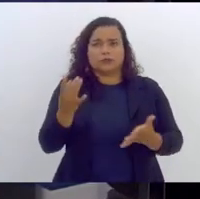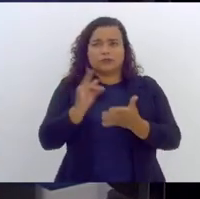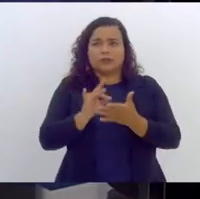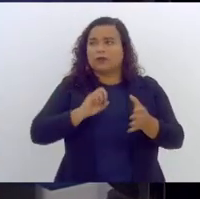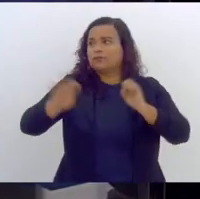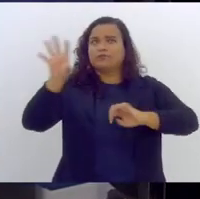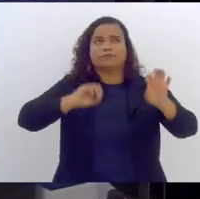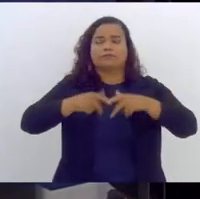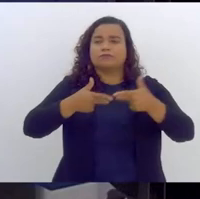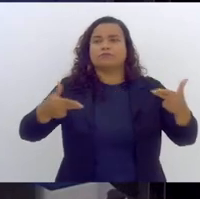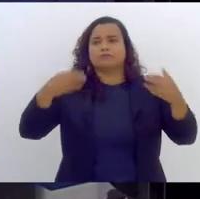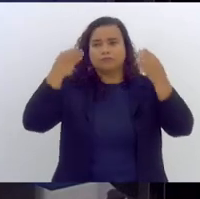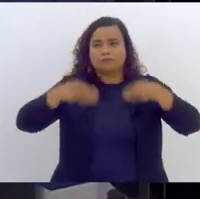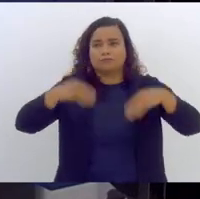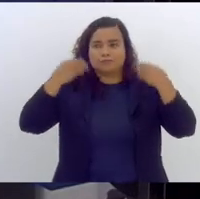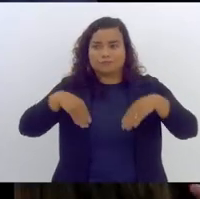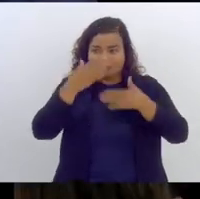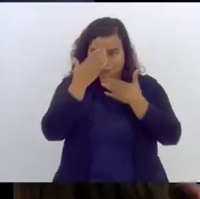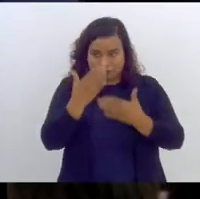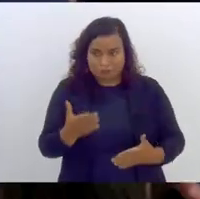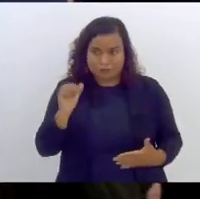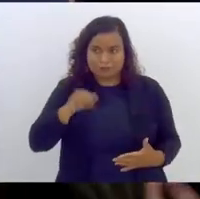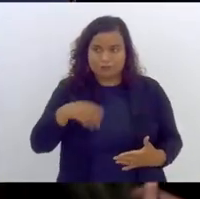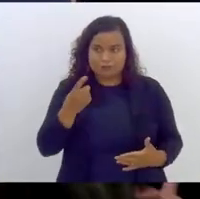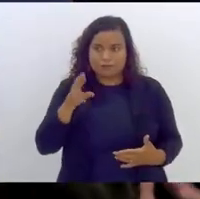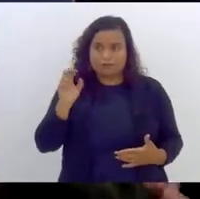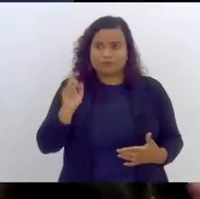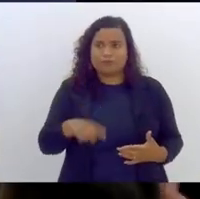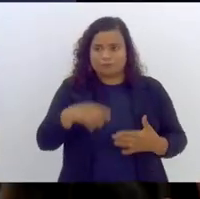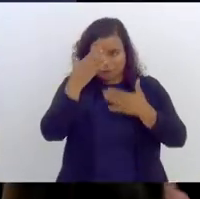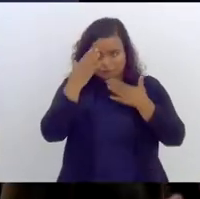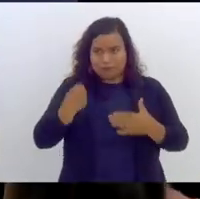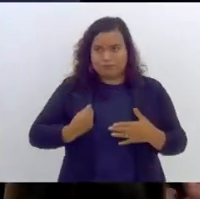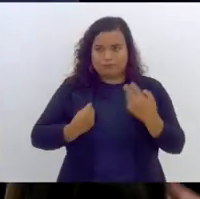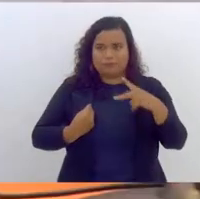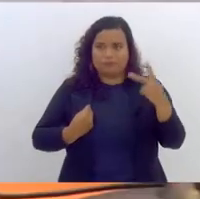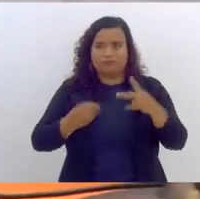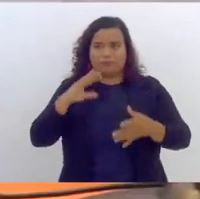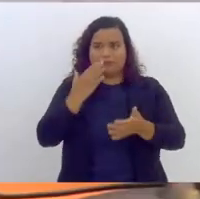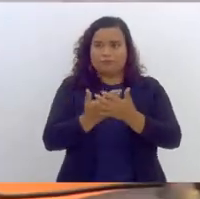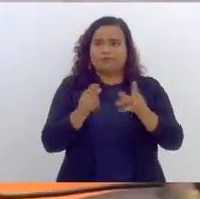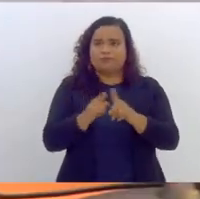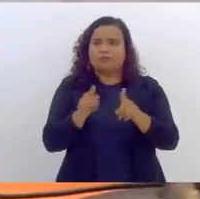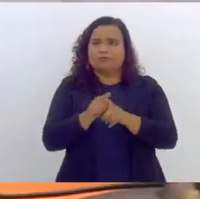aí tá por aí obrigado André Obrigado pela confiança e presença